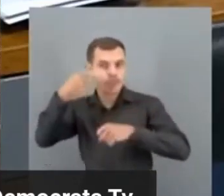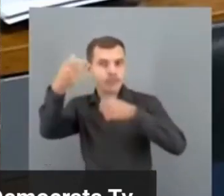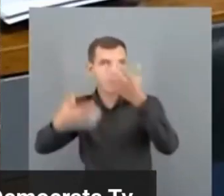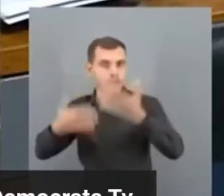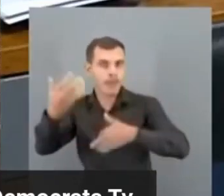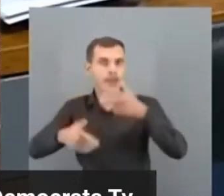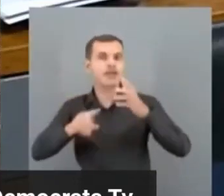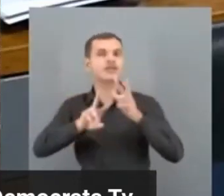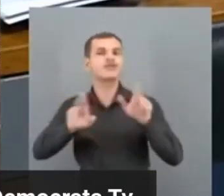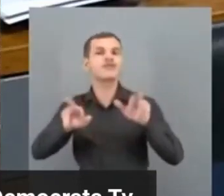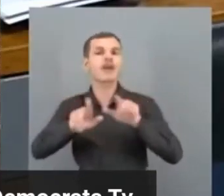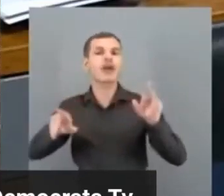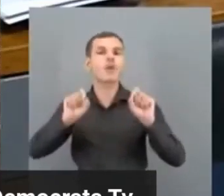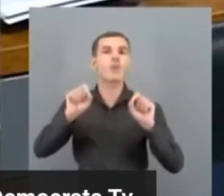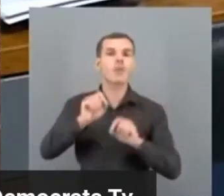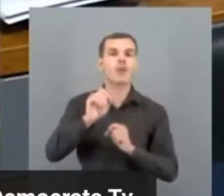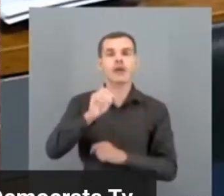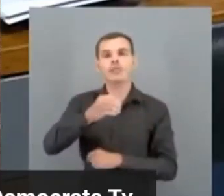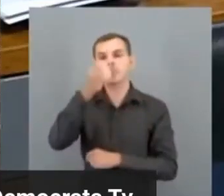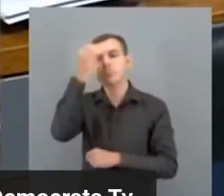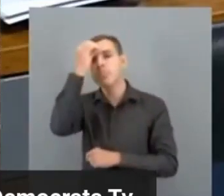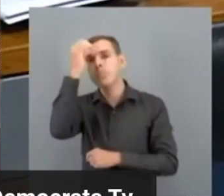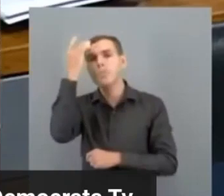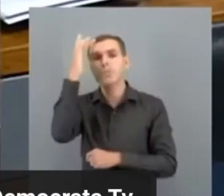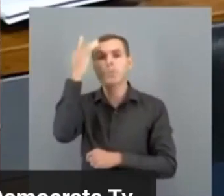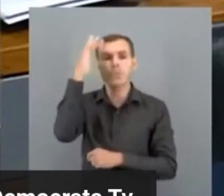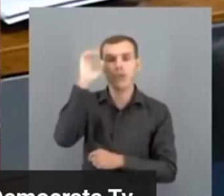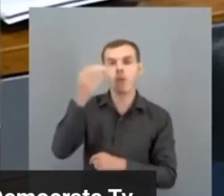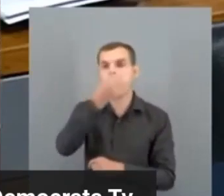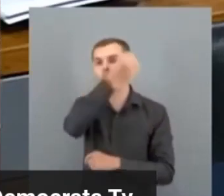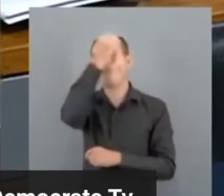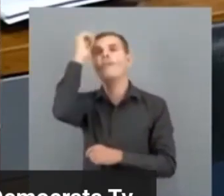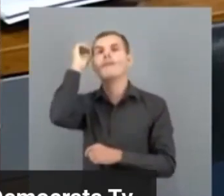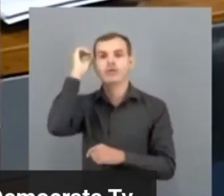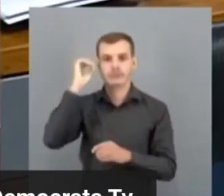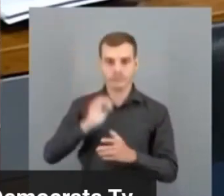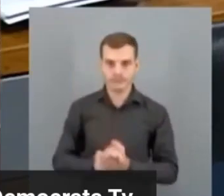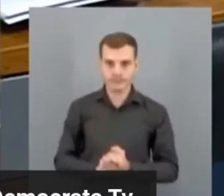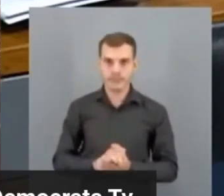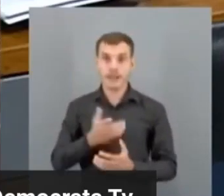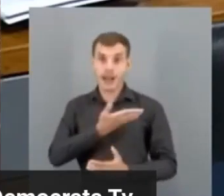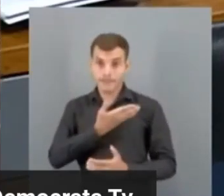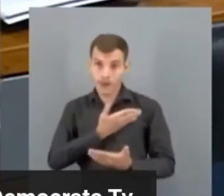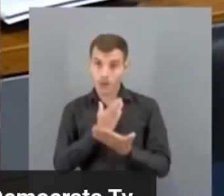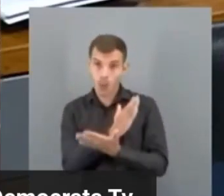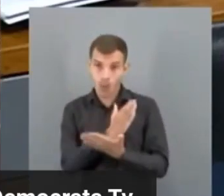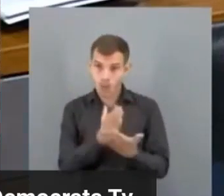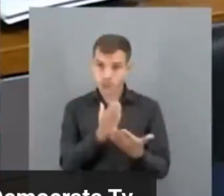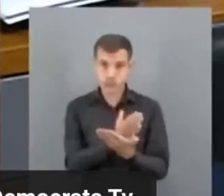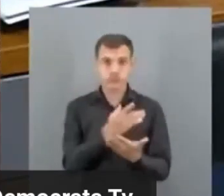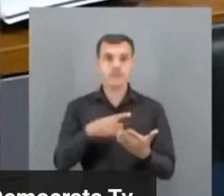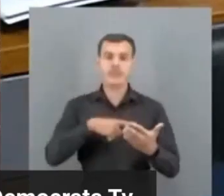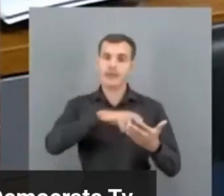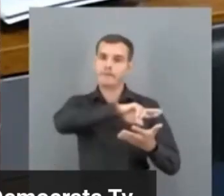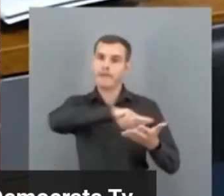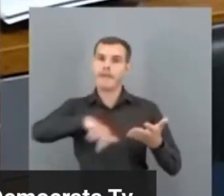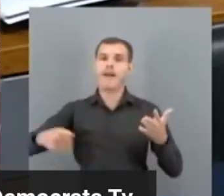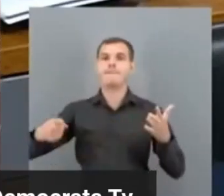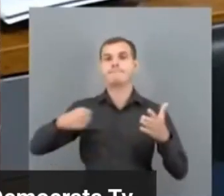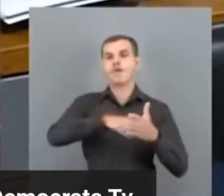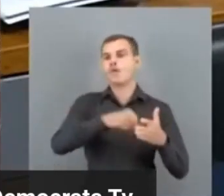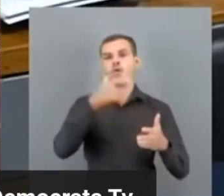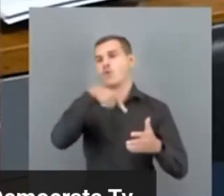pessoas que estão com os bens bloqueados igual o senhor. Não consegue pagar o plano de saúde. Eu não vi